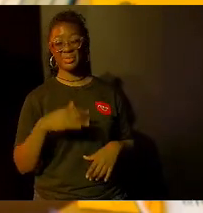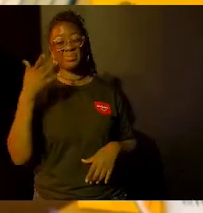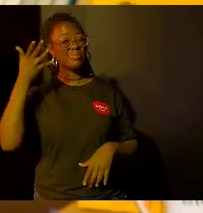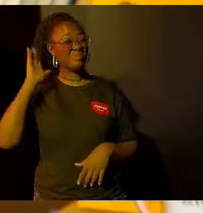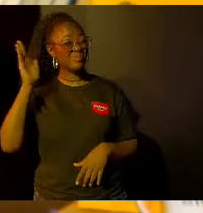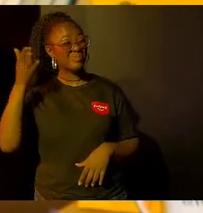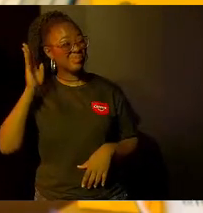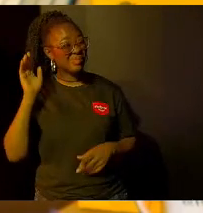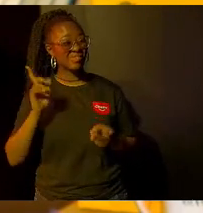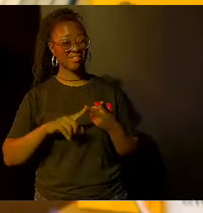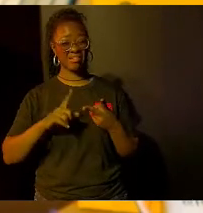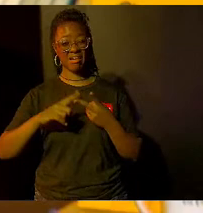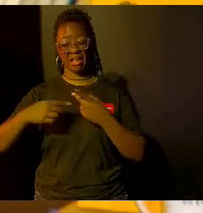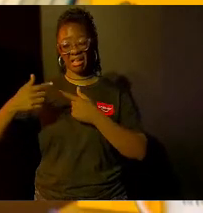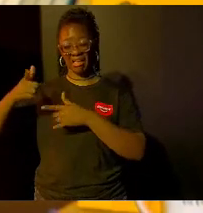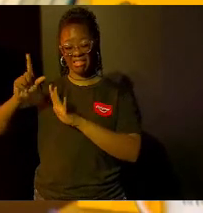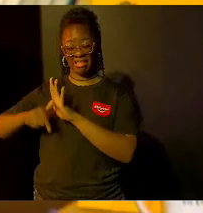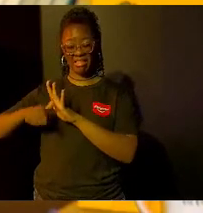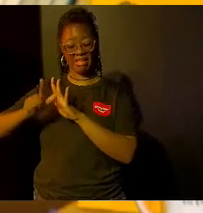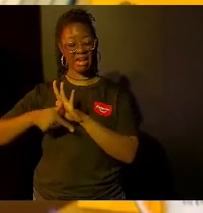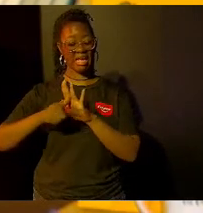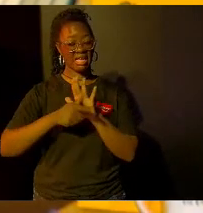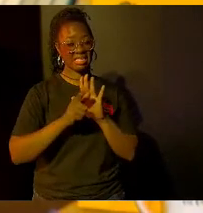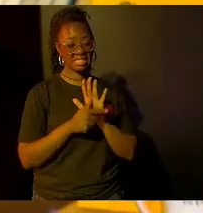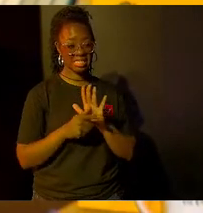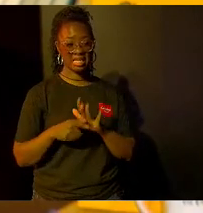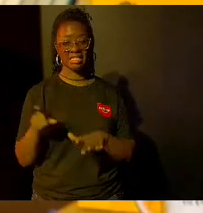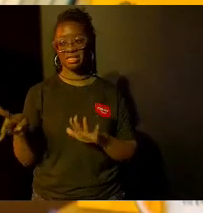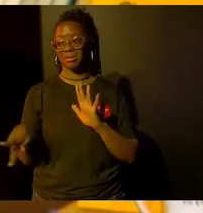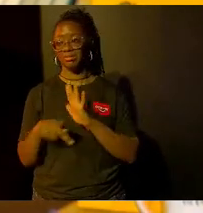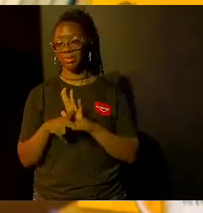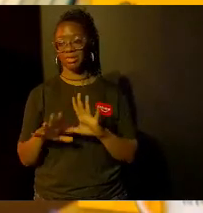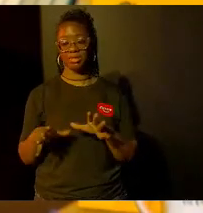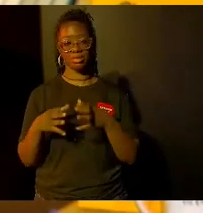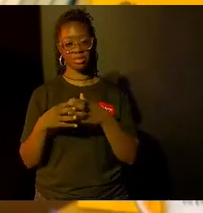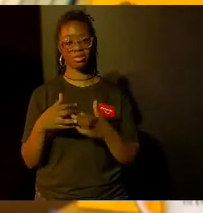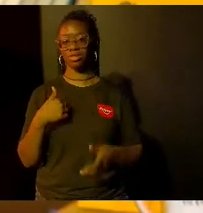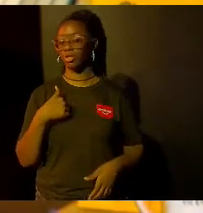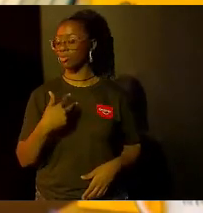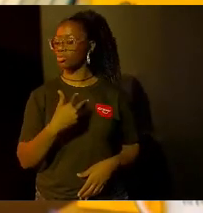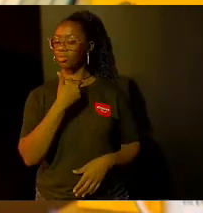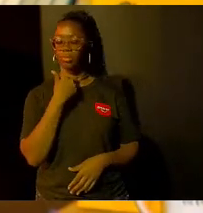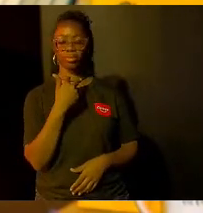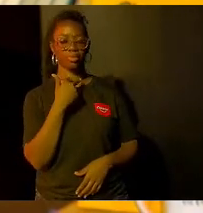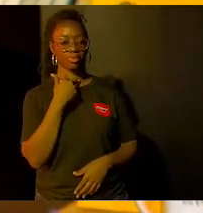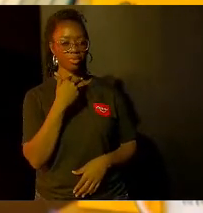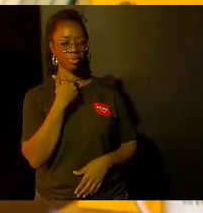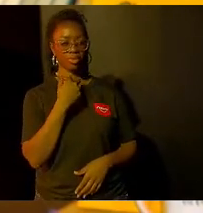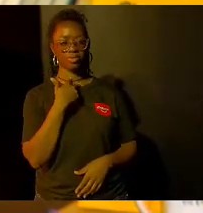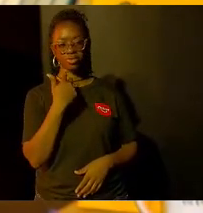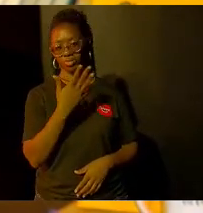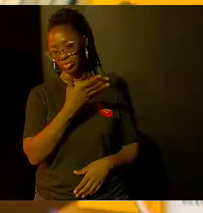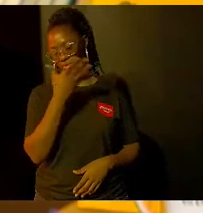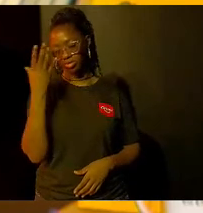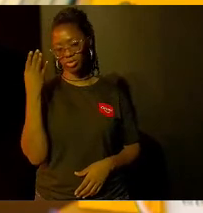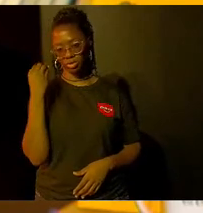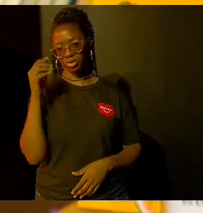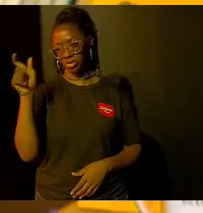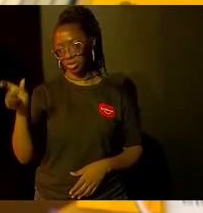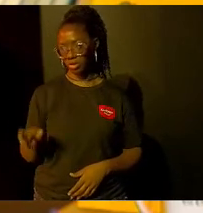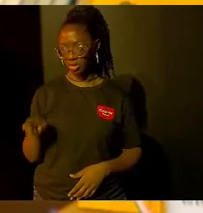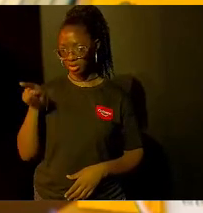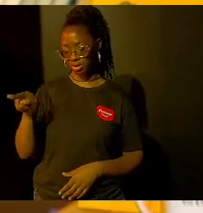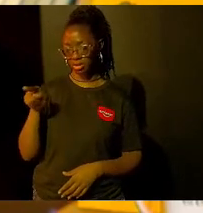e retrógradar que acompanhe eu não posso deixar de lembrar desse fulaninho